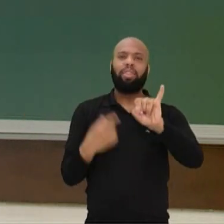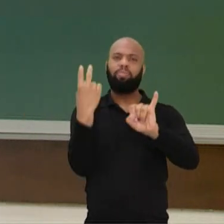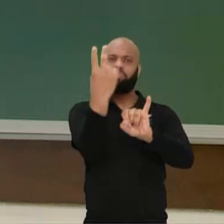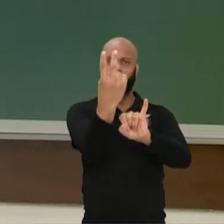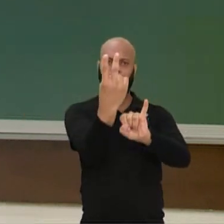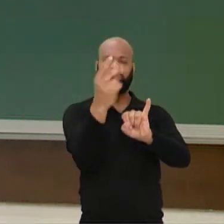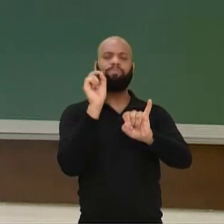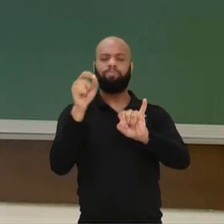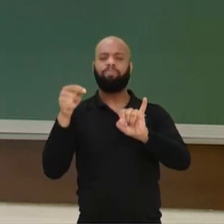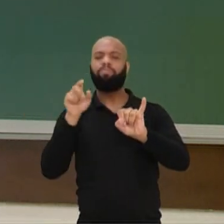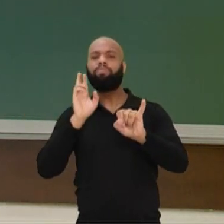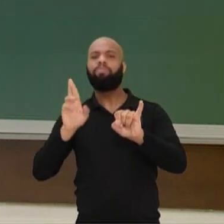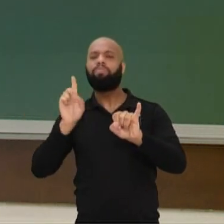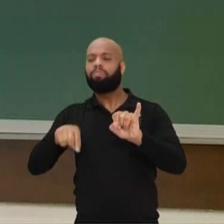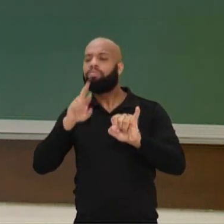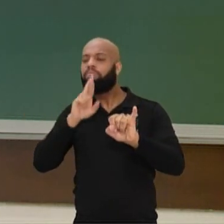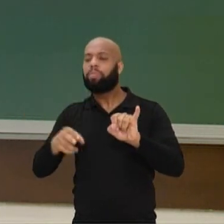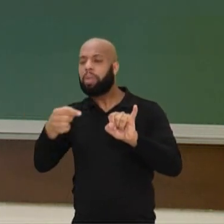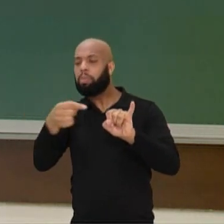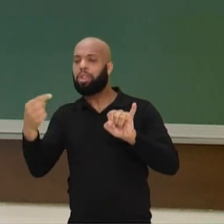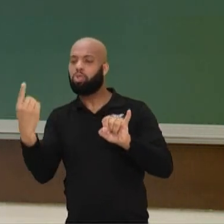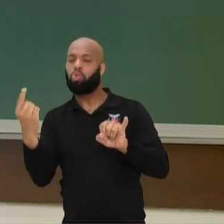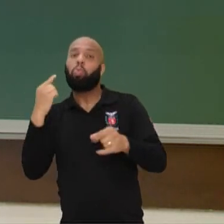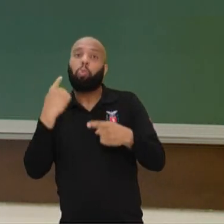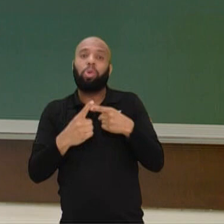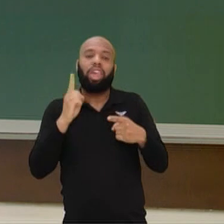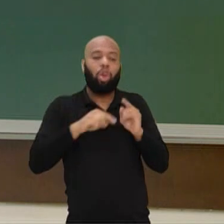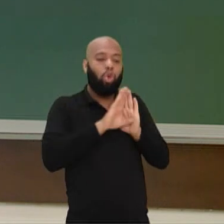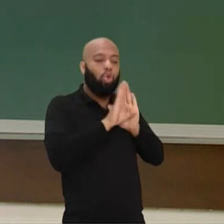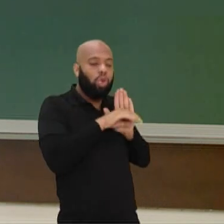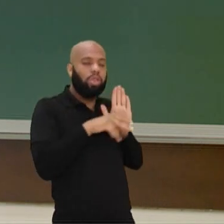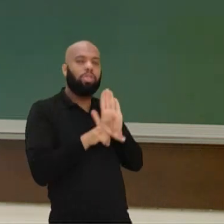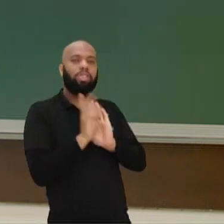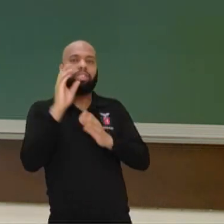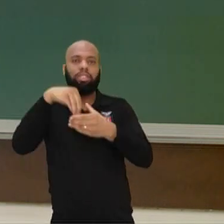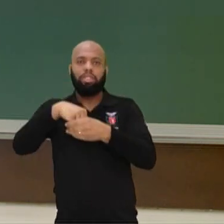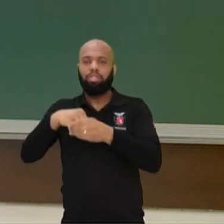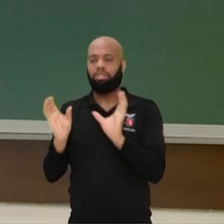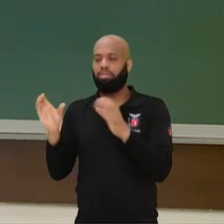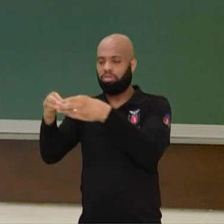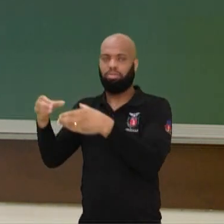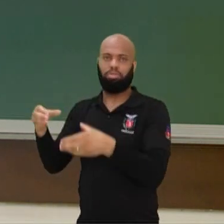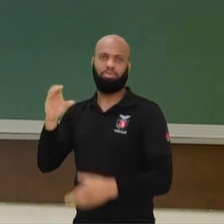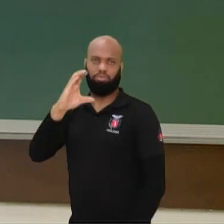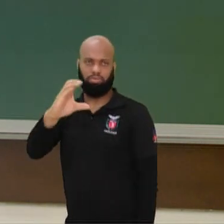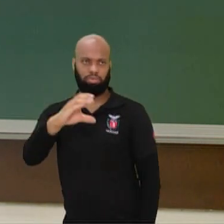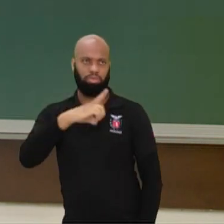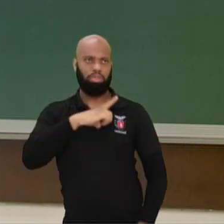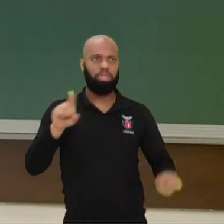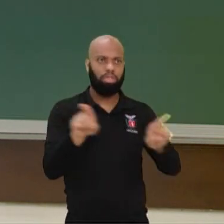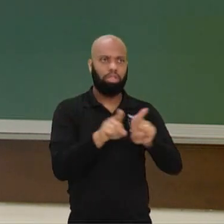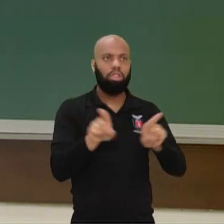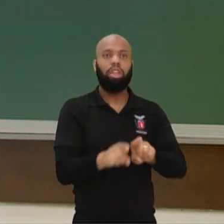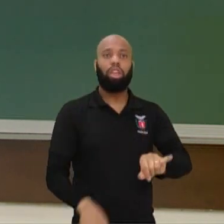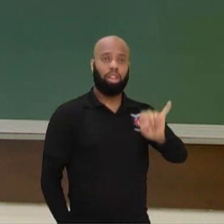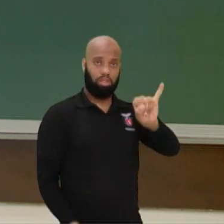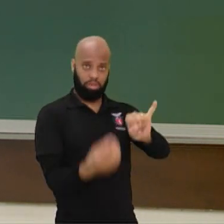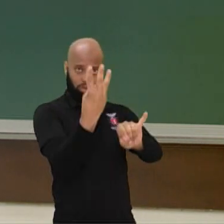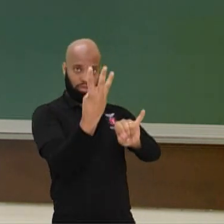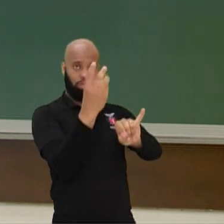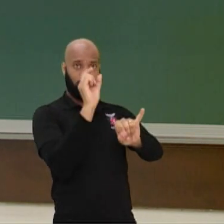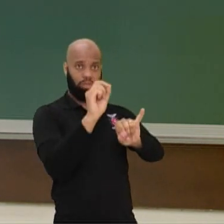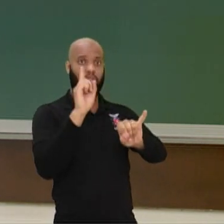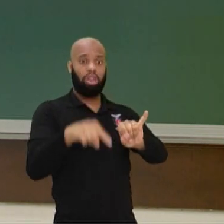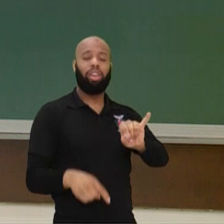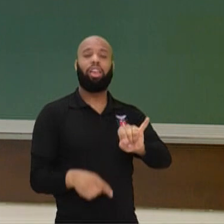quadrado é menos 1 na definição do conjunto dos números complexos. I elevado ao cubo. I elevado ao cubo é o quê?